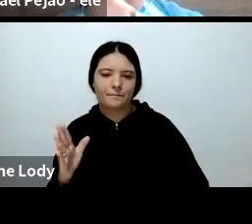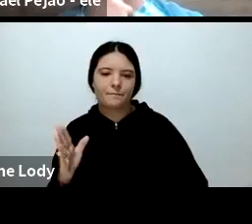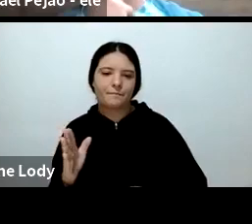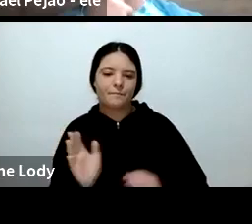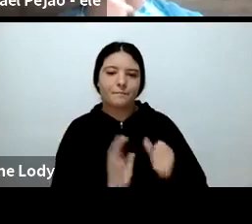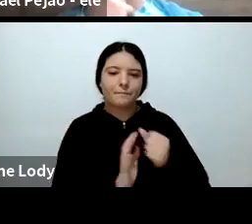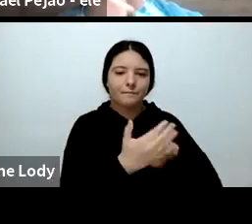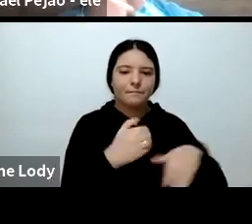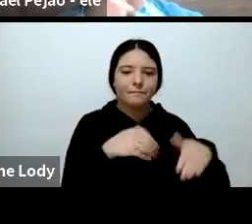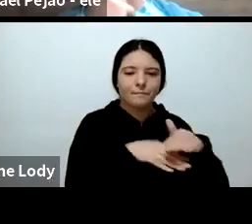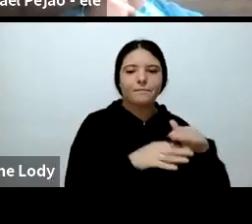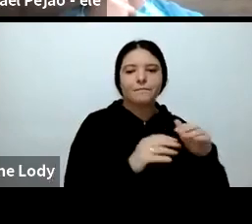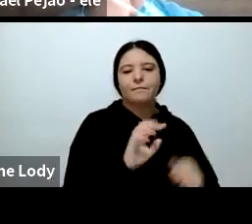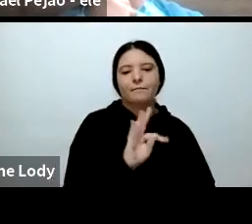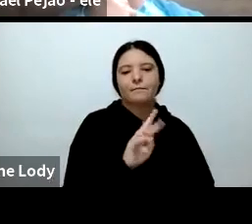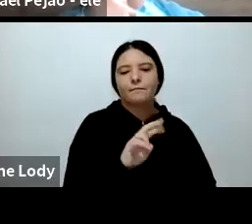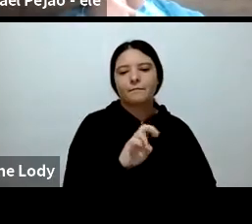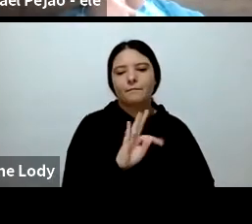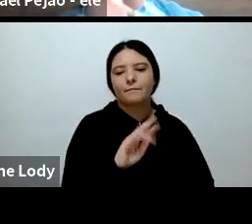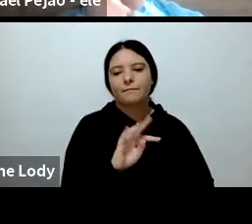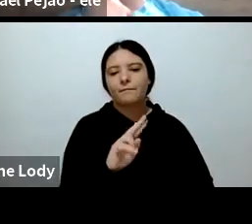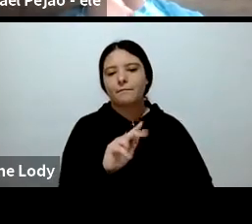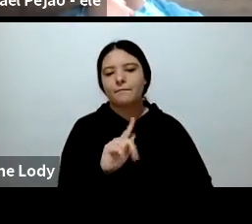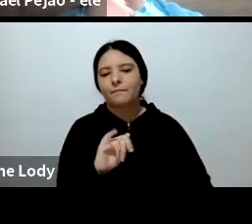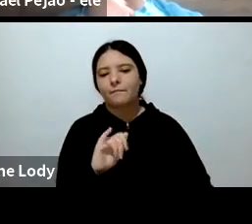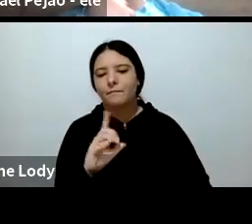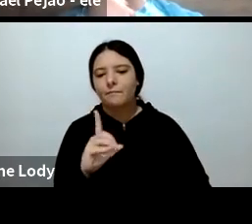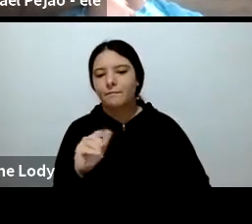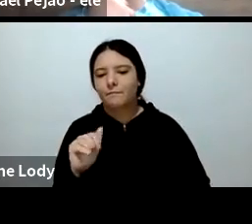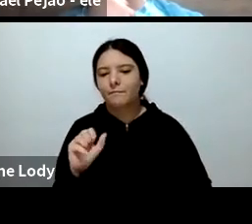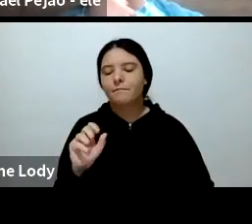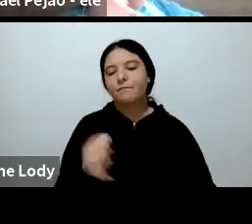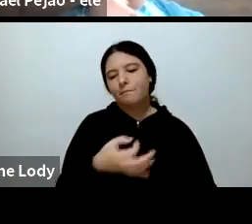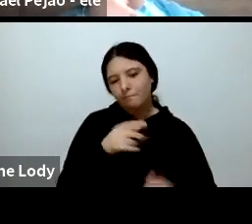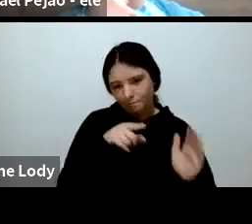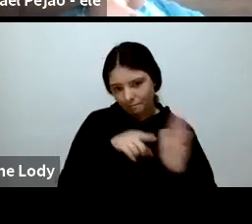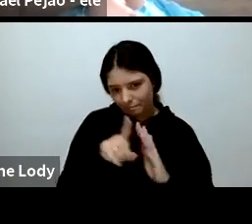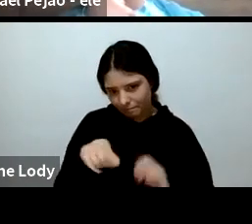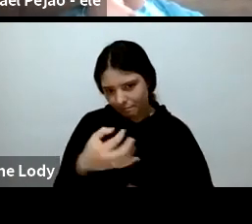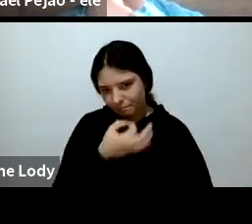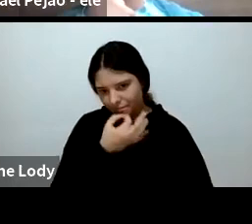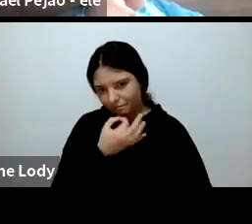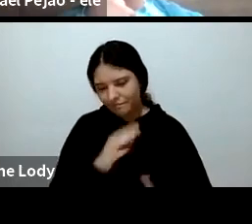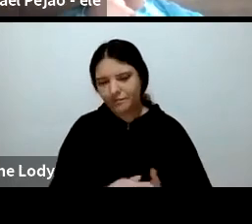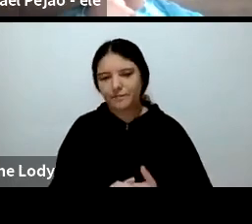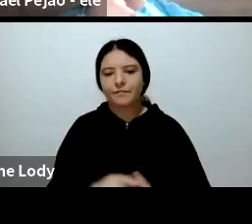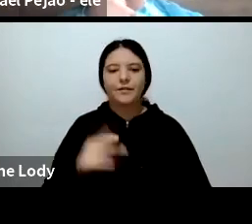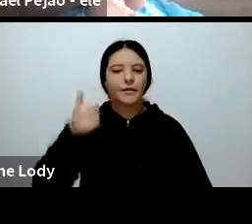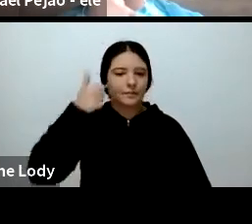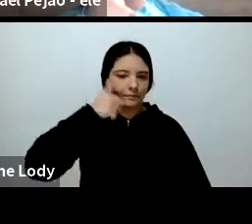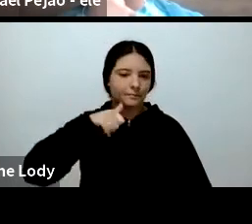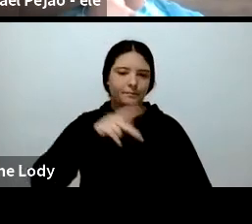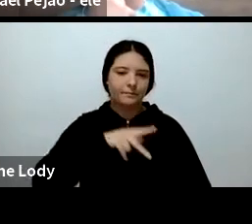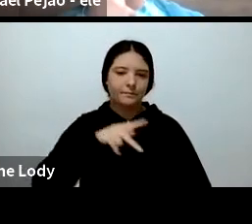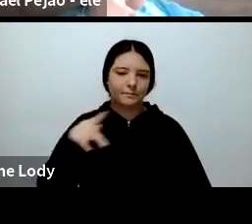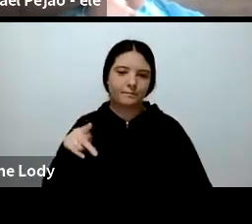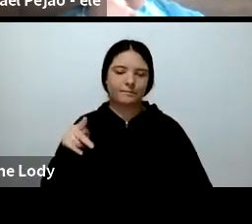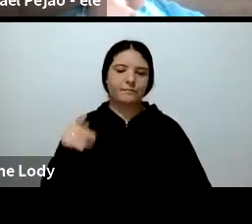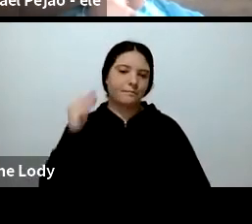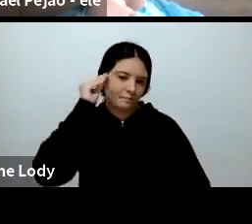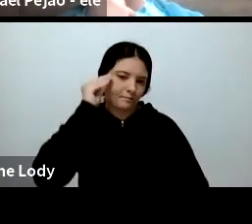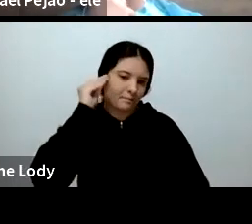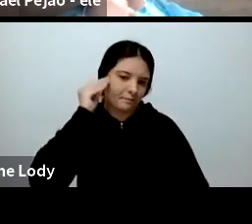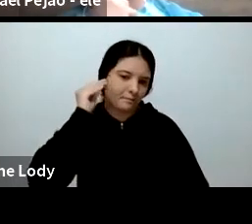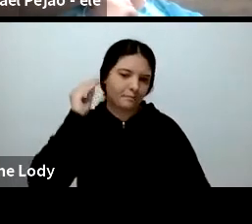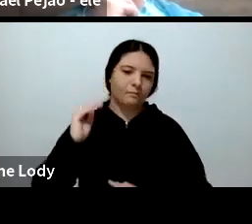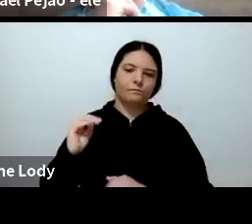muito interessante, e eu queria fazer uma pergunta depois do comentário. Essa professora, ela empiricamente desenvolveu